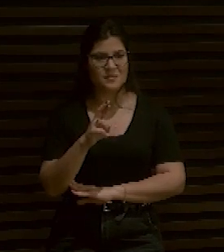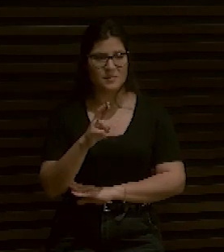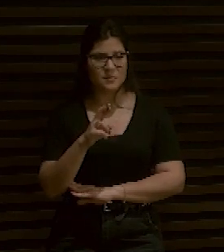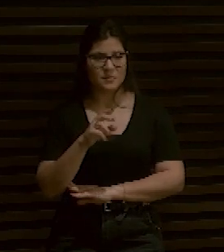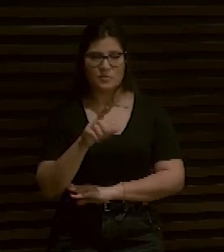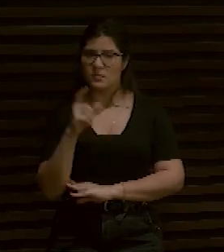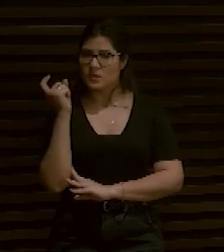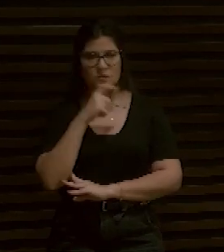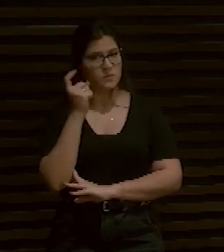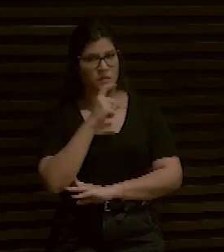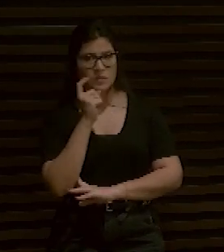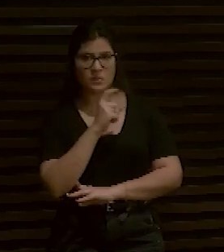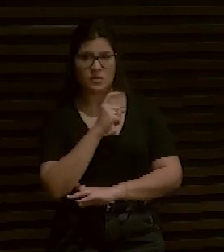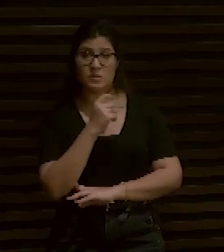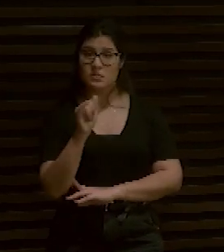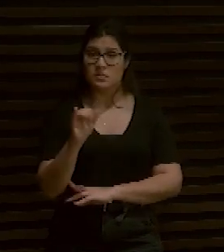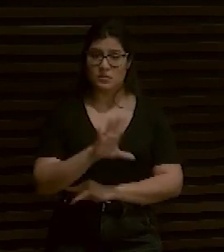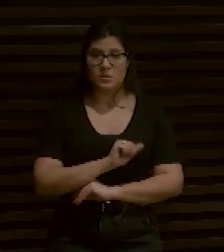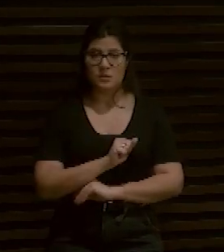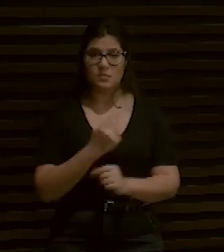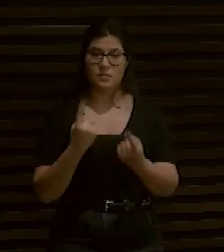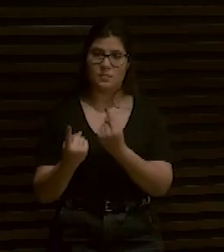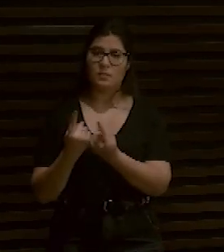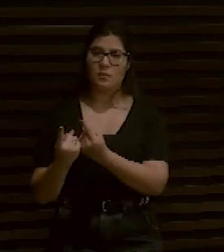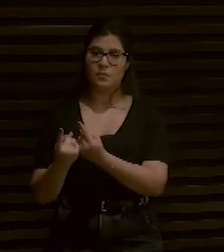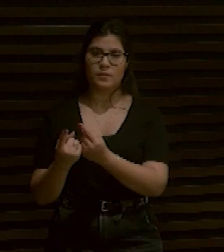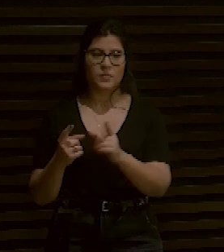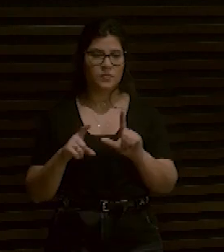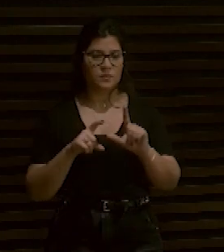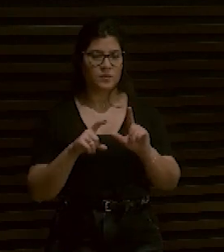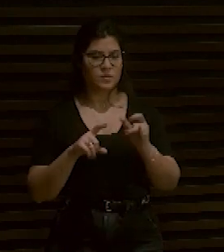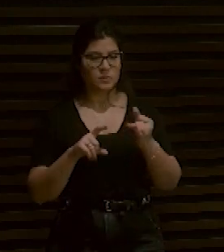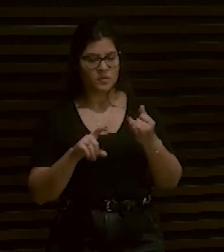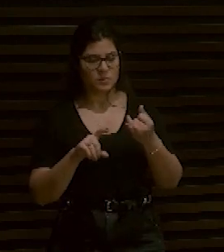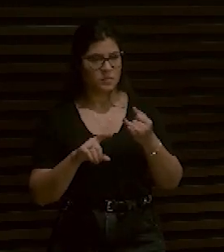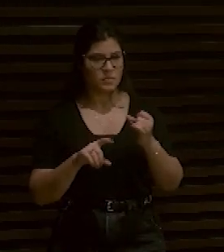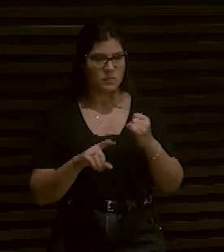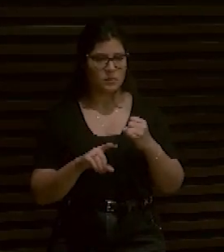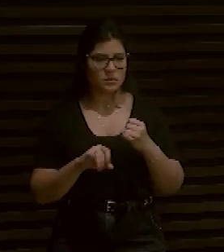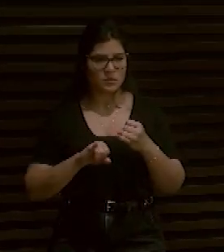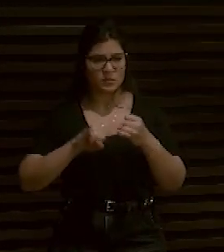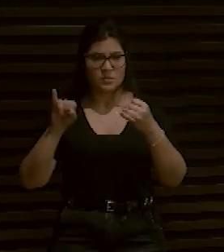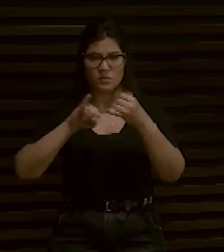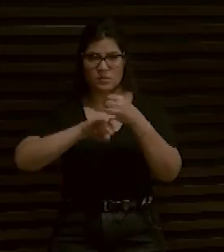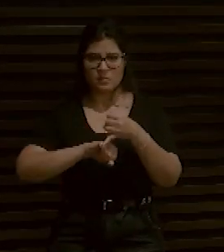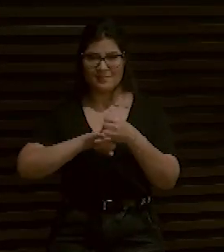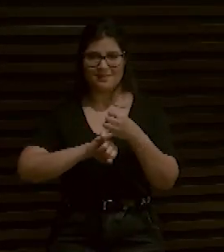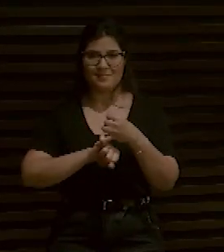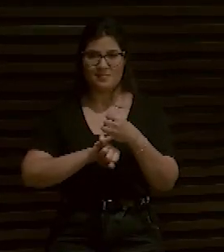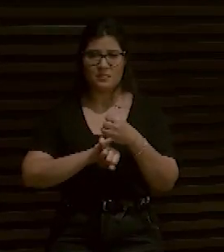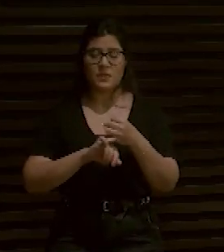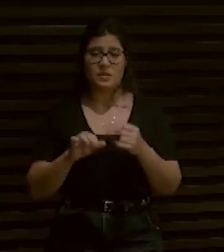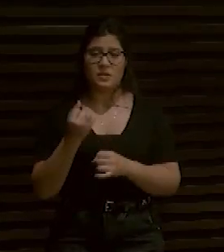você ama o próximo, você não vai adulterar, se você ama a sua esposa. Então, se você cumprir estes dois